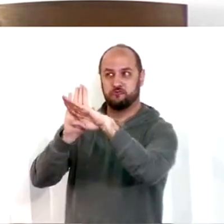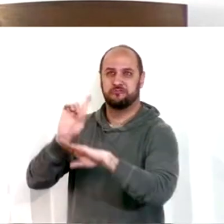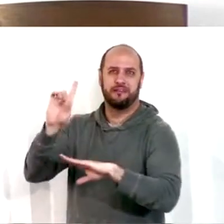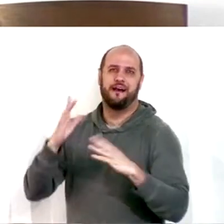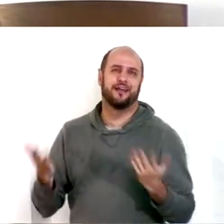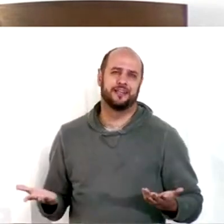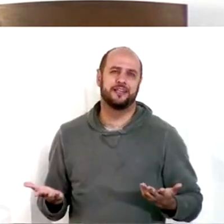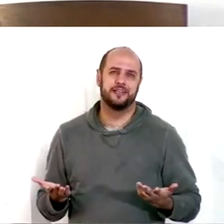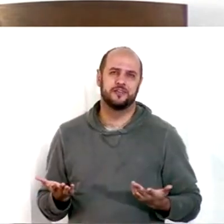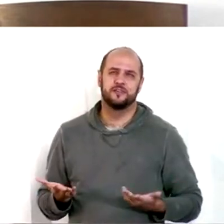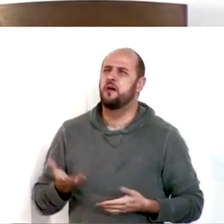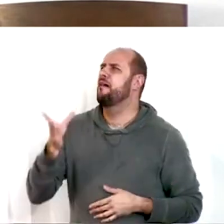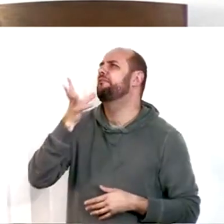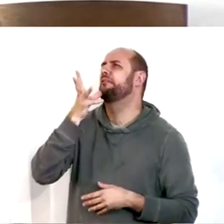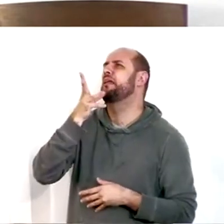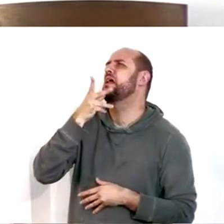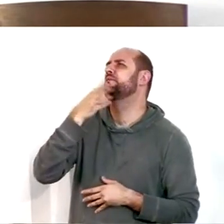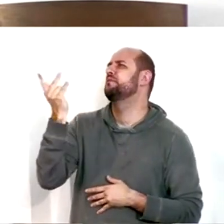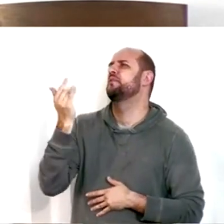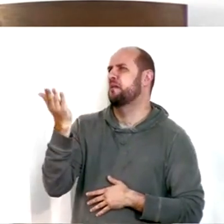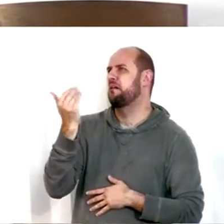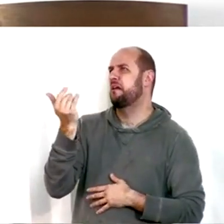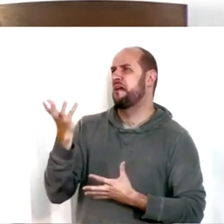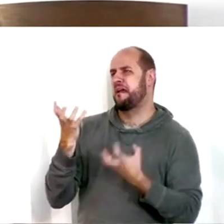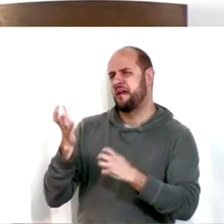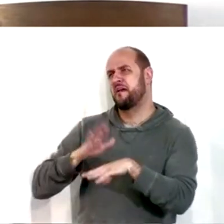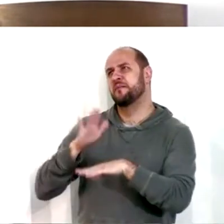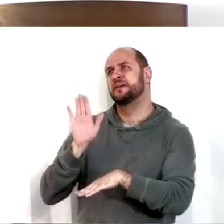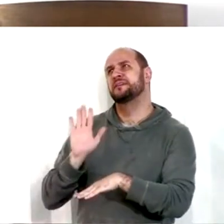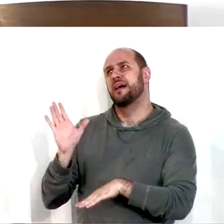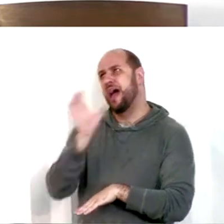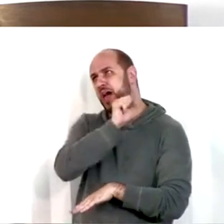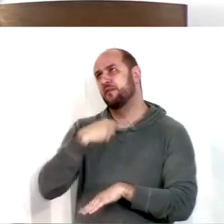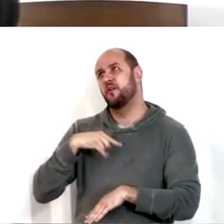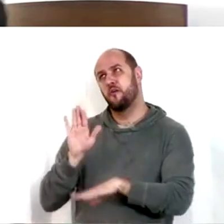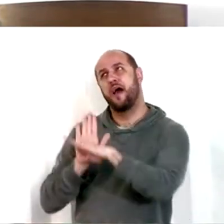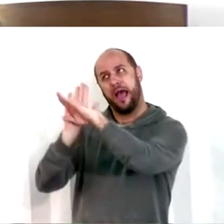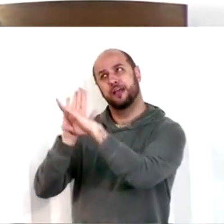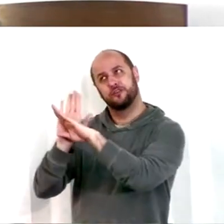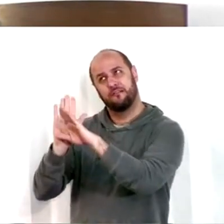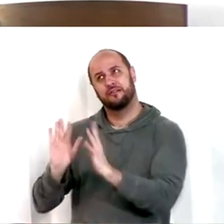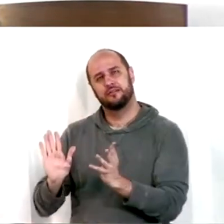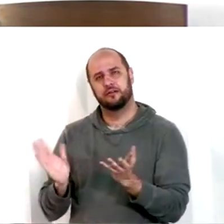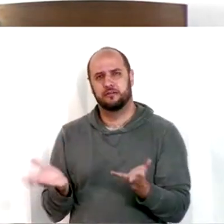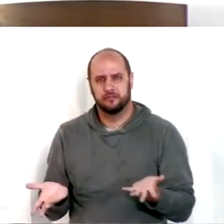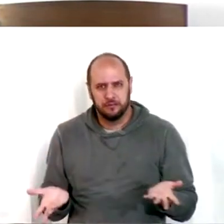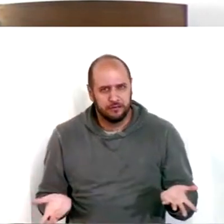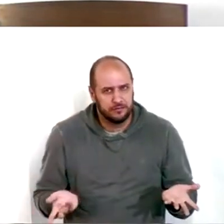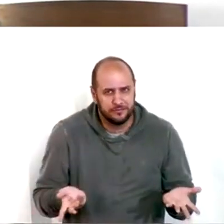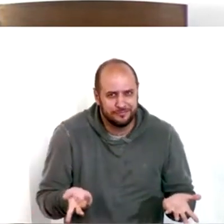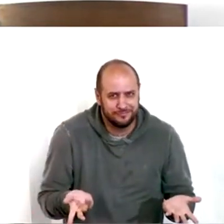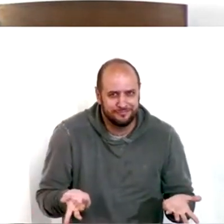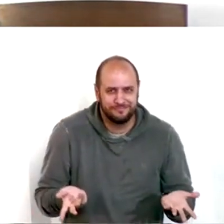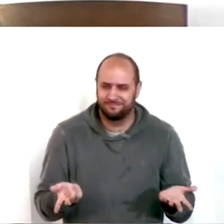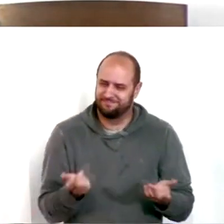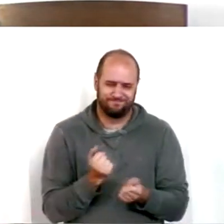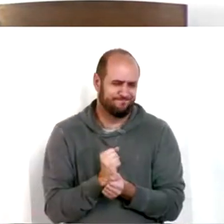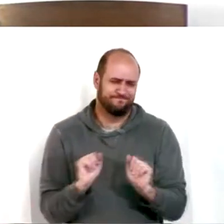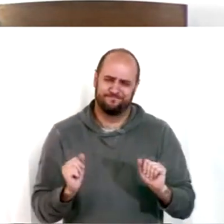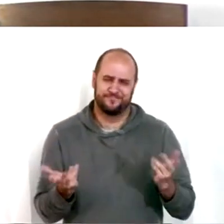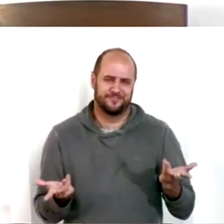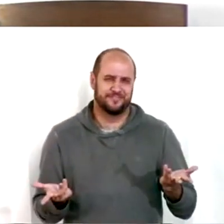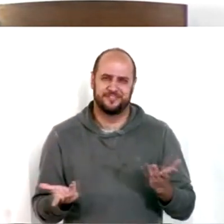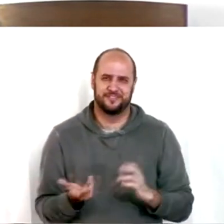Deus. Está muito devagar, Senhor. Eu vou te dar uma mãozinha para esse negócio desenrolar. Não,